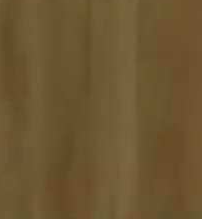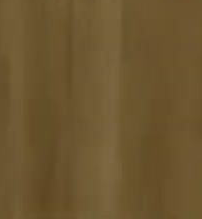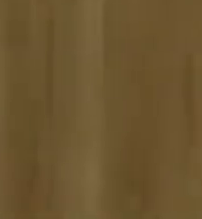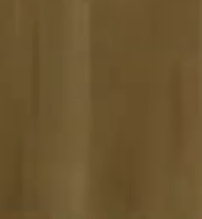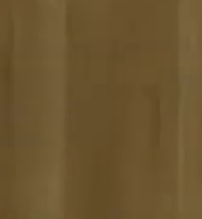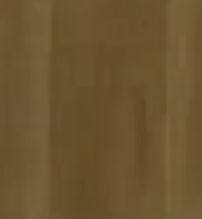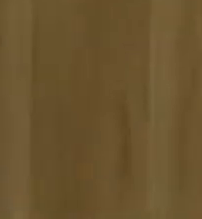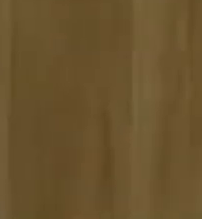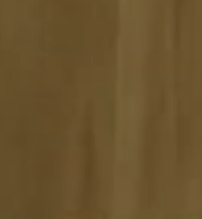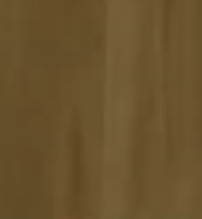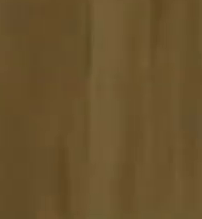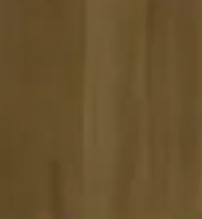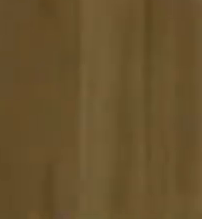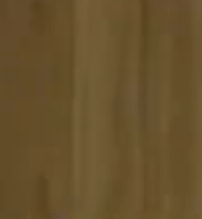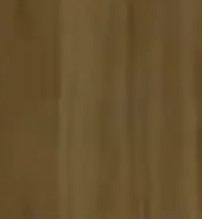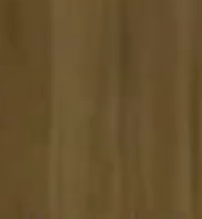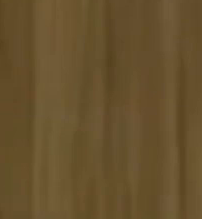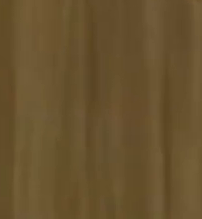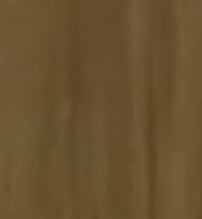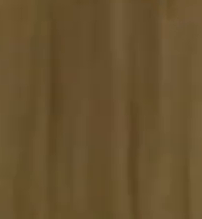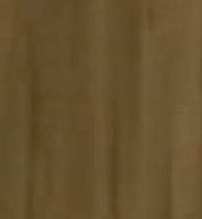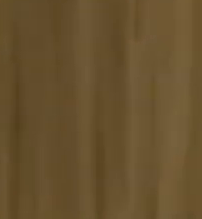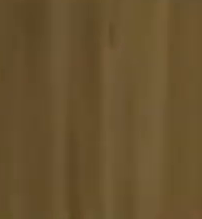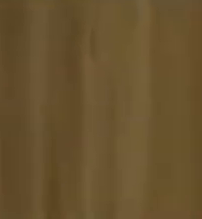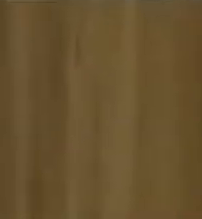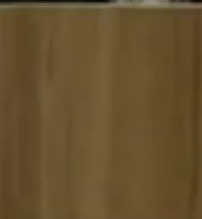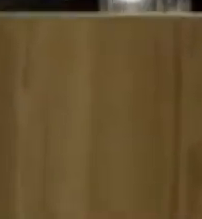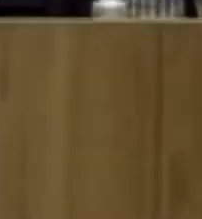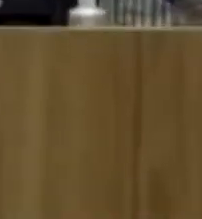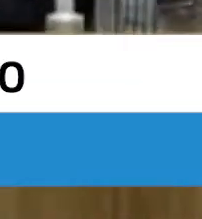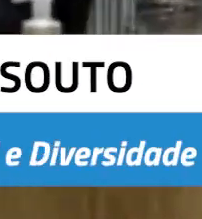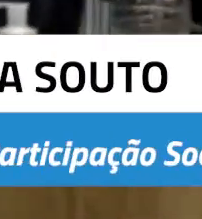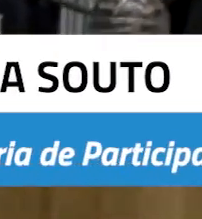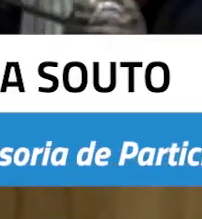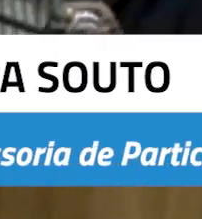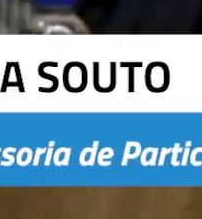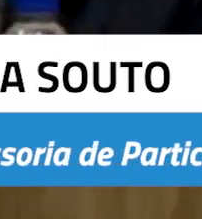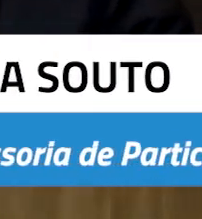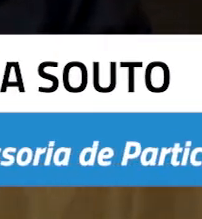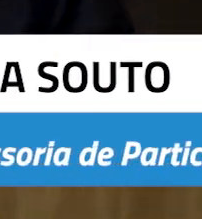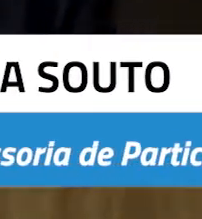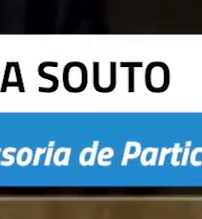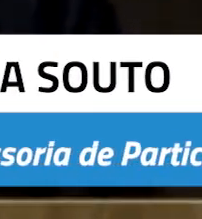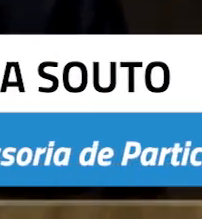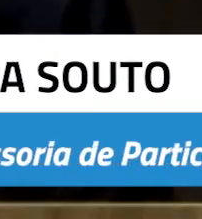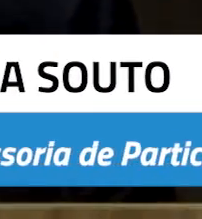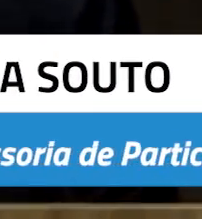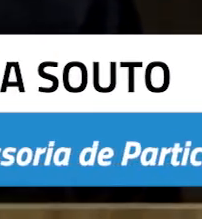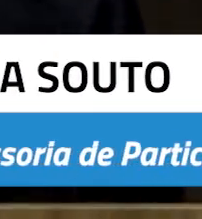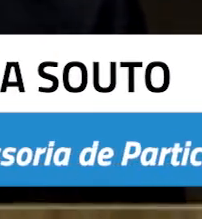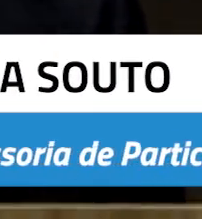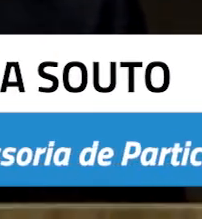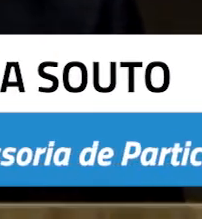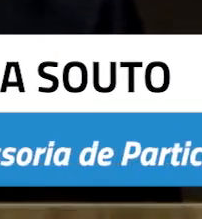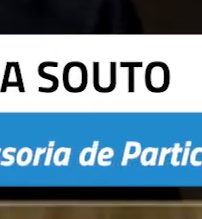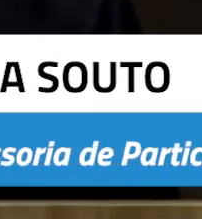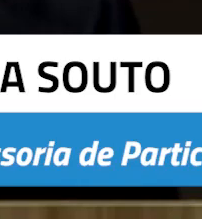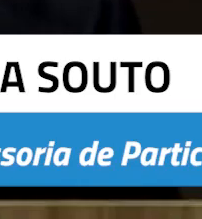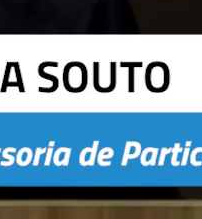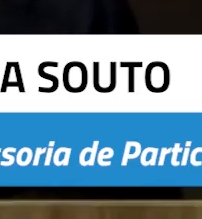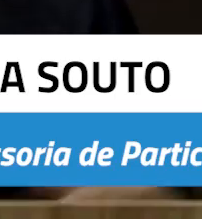estaba analogia conversando con Luis para a Eugenio, gente tentar fazer para que intentemos hacer uma apresentação una desses presentación de cada desafios una de las